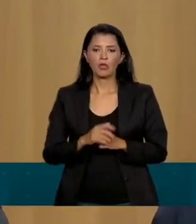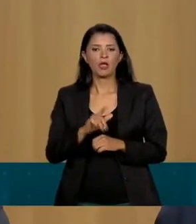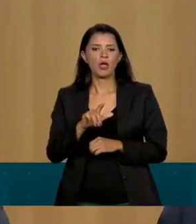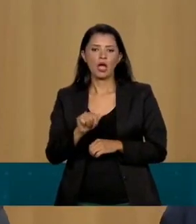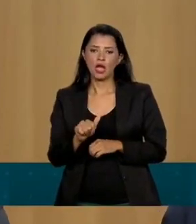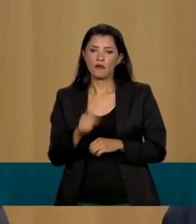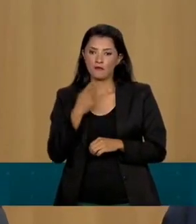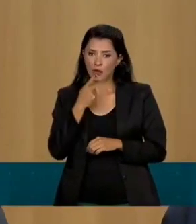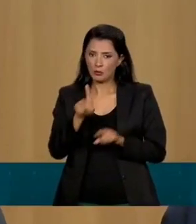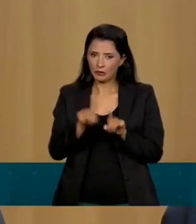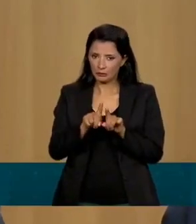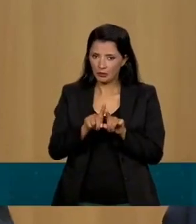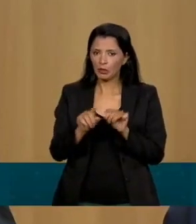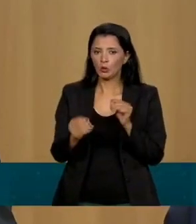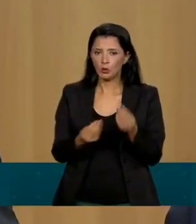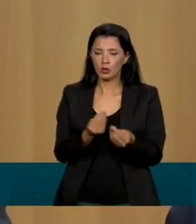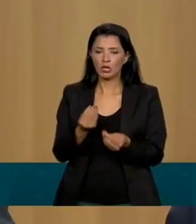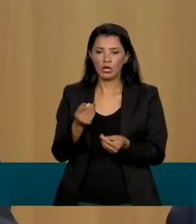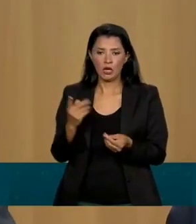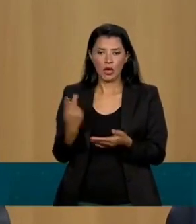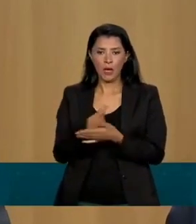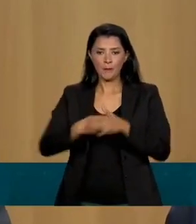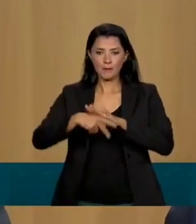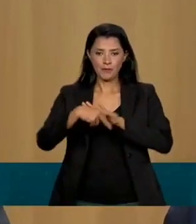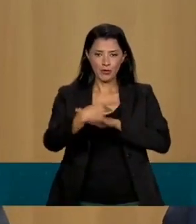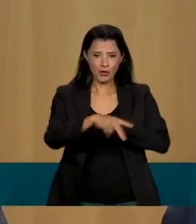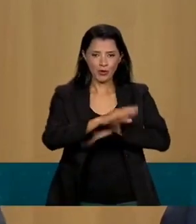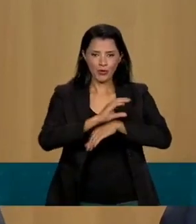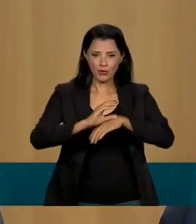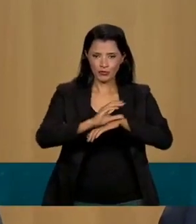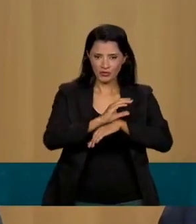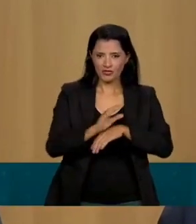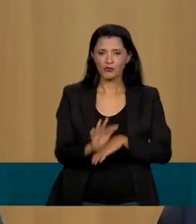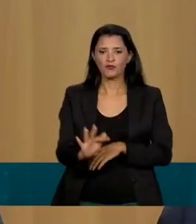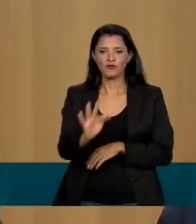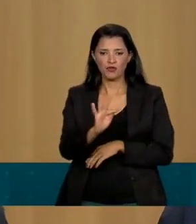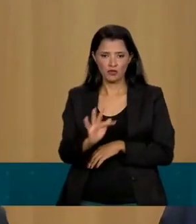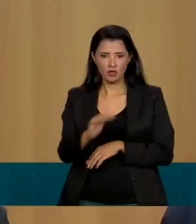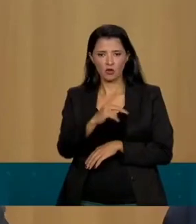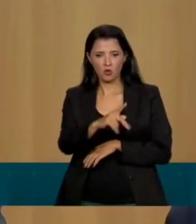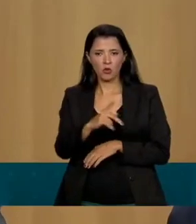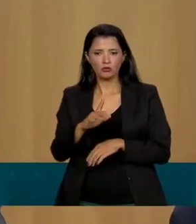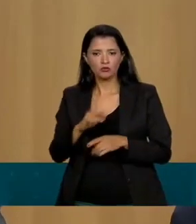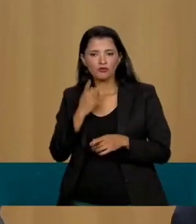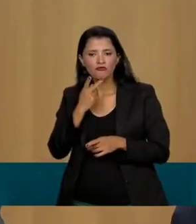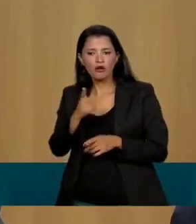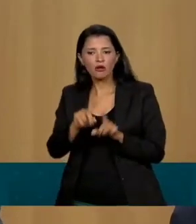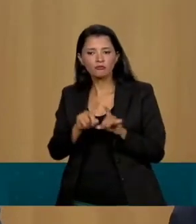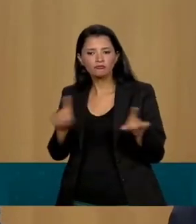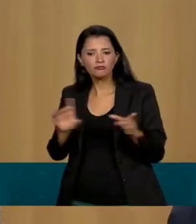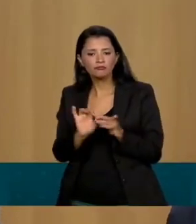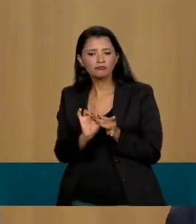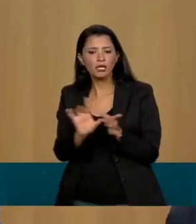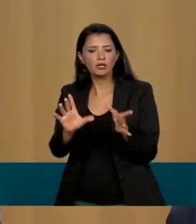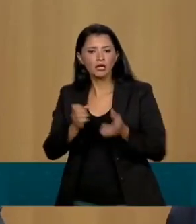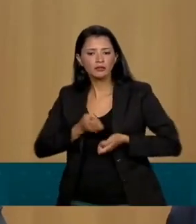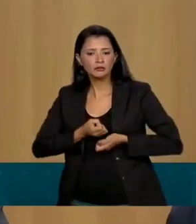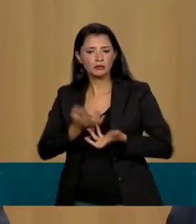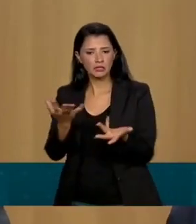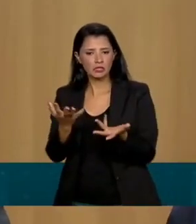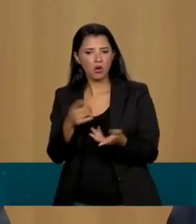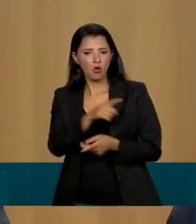fato de a própria Constituição Federal, quando menciona a liberdade de expressão, deixa claro que